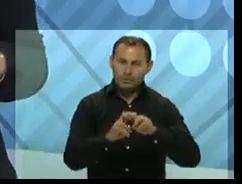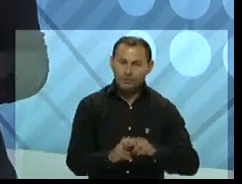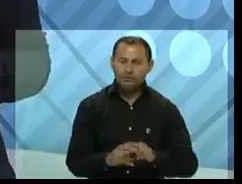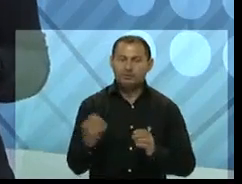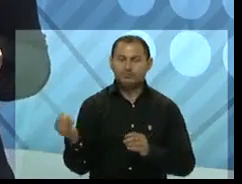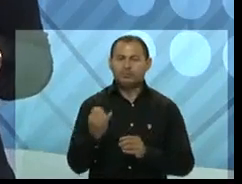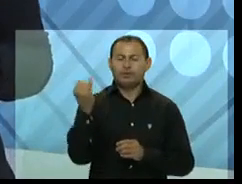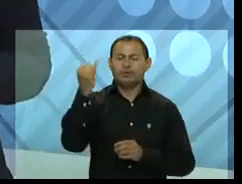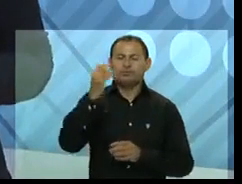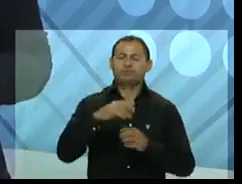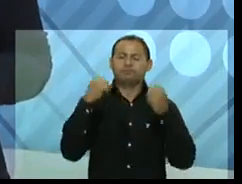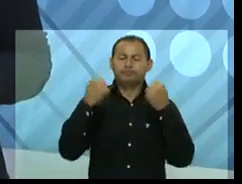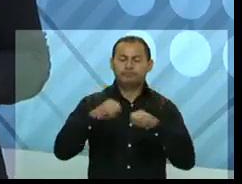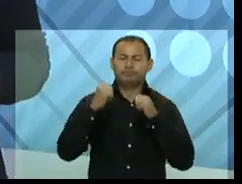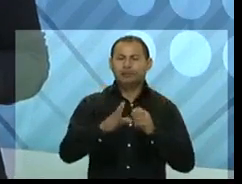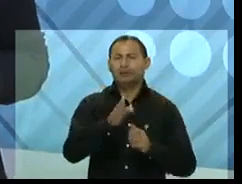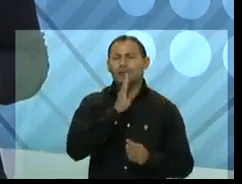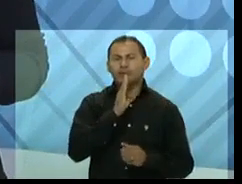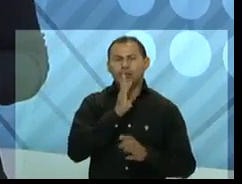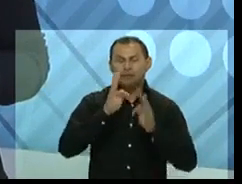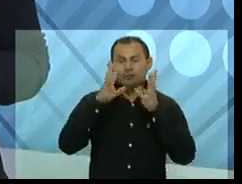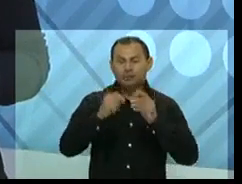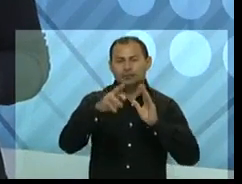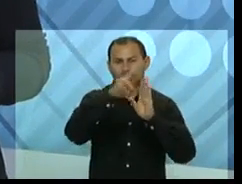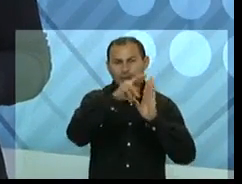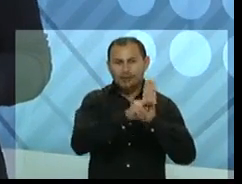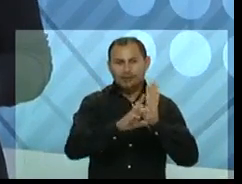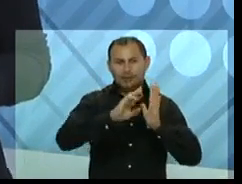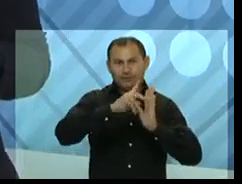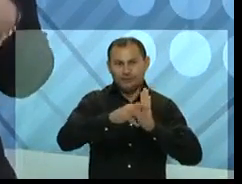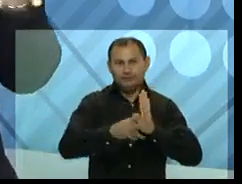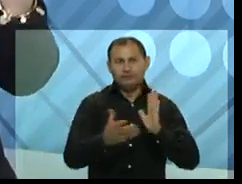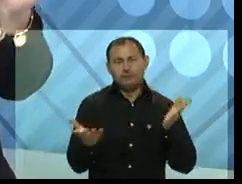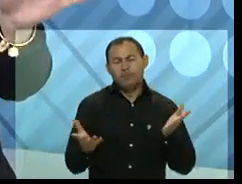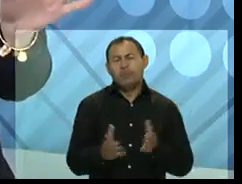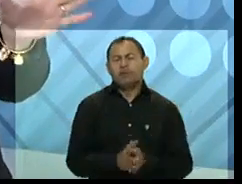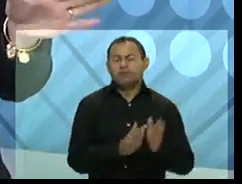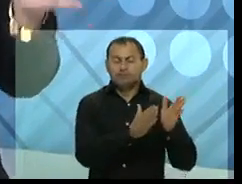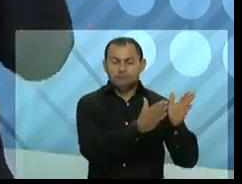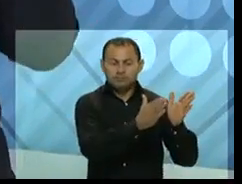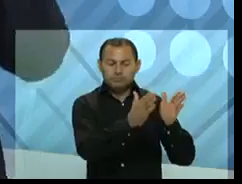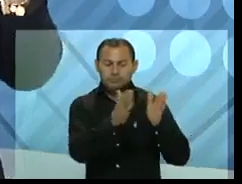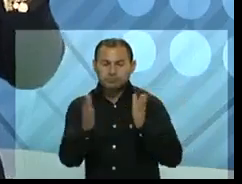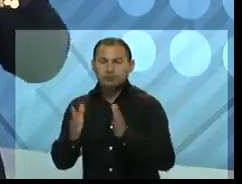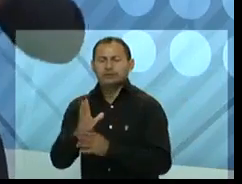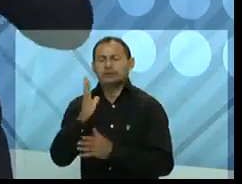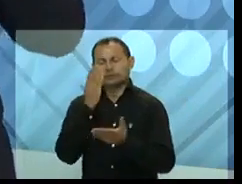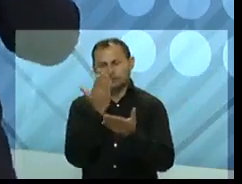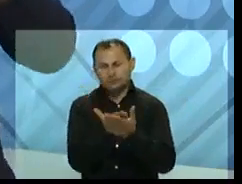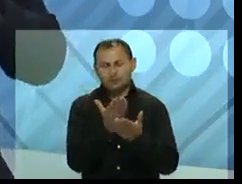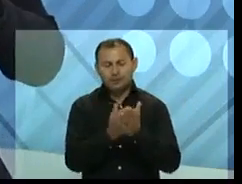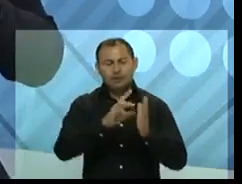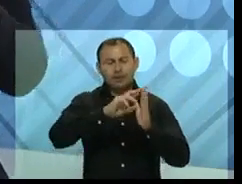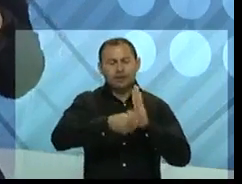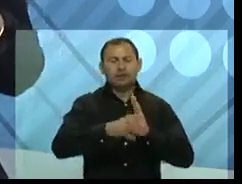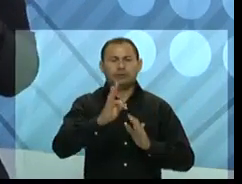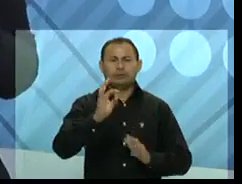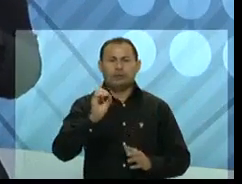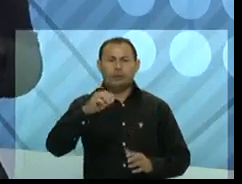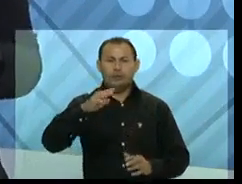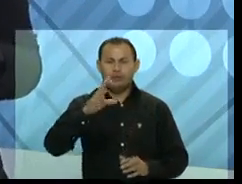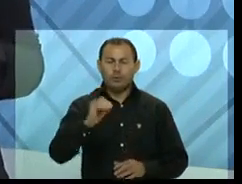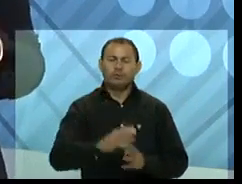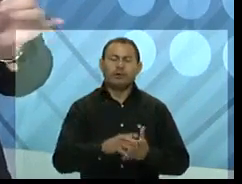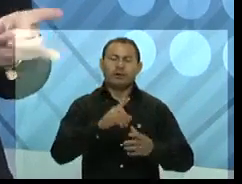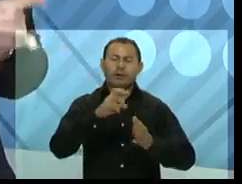a importância, a necessidade de conhecermos todas essas regras de derivação. Então, a gente passou aí, que você já tinha visto, a regra do tombo, regra